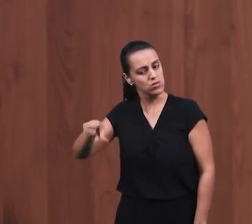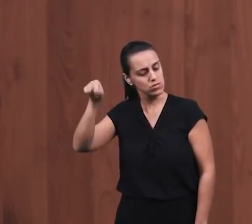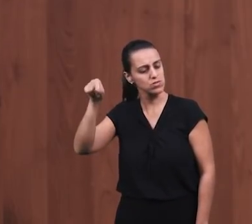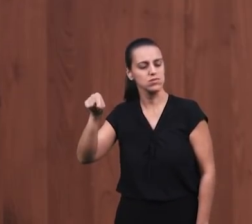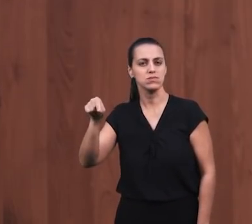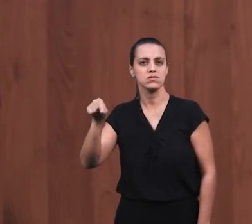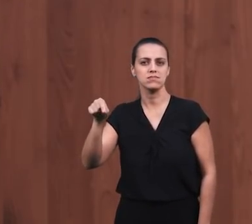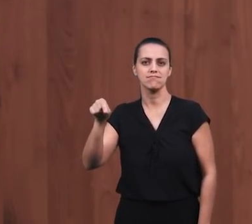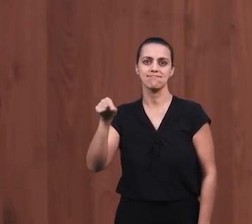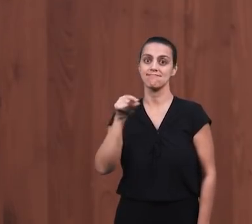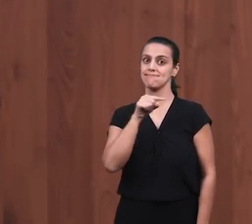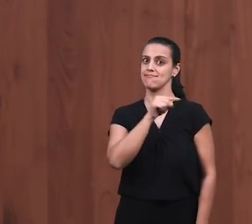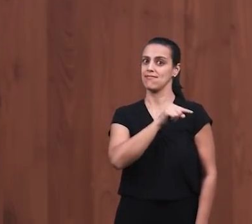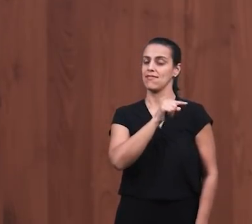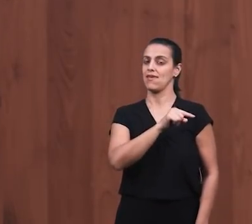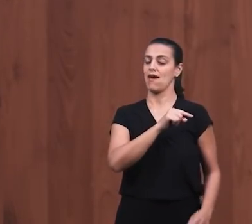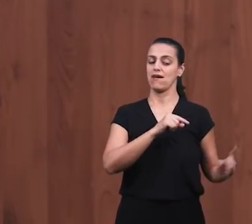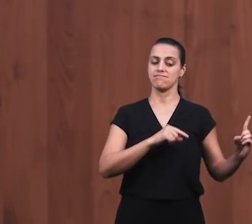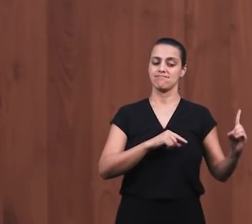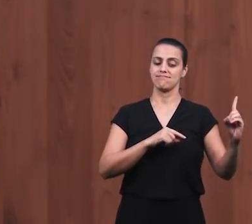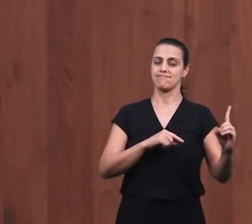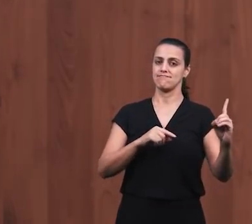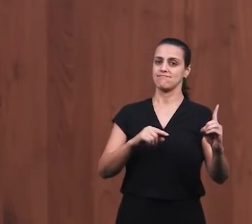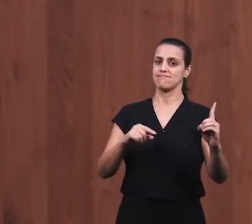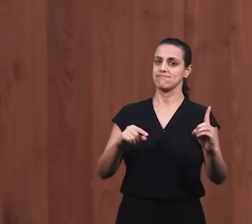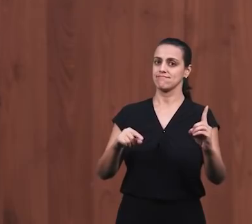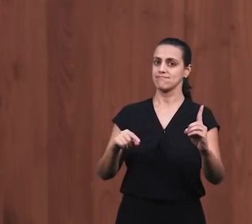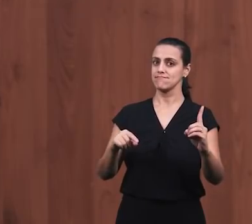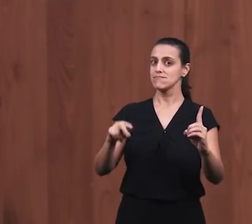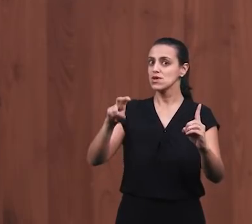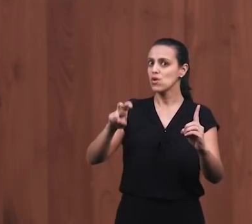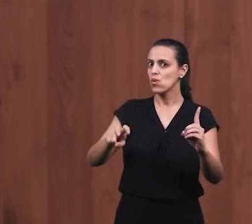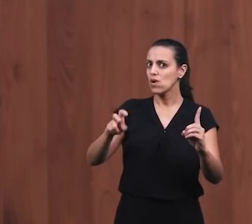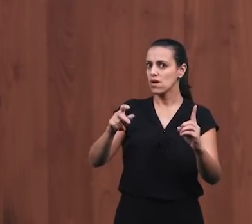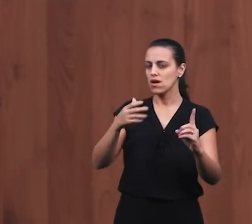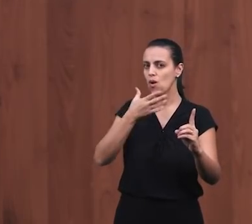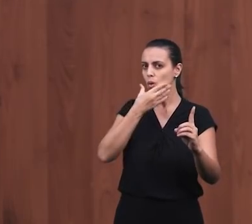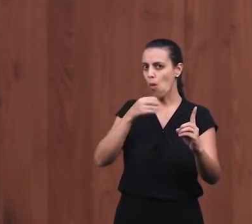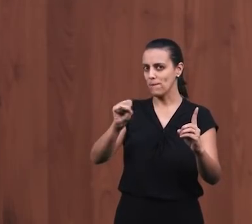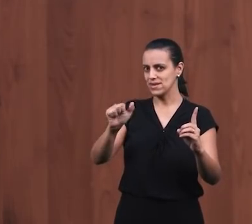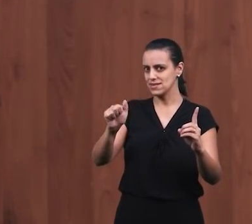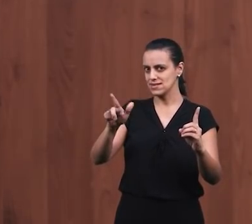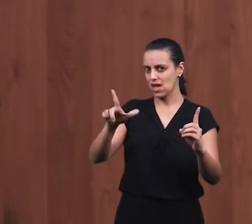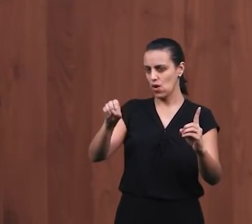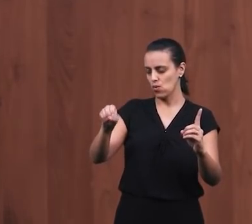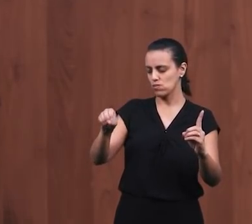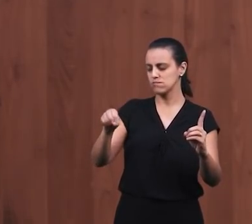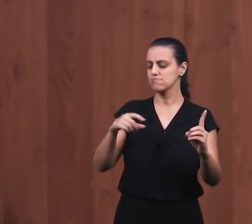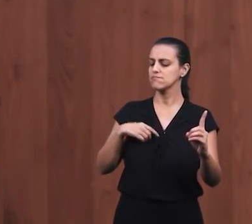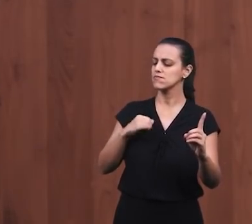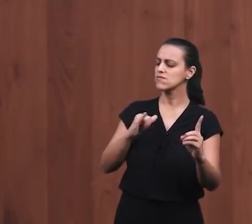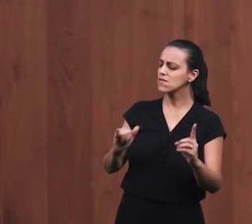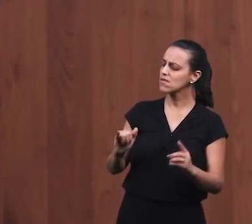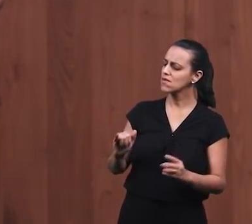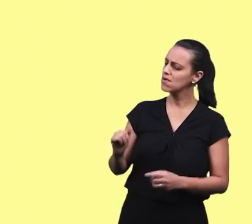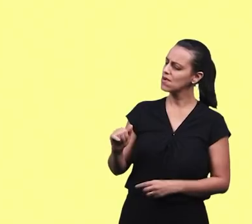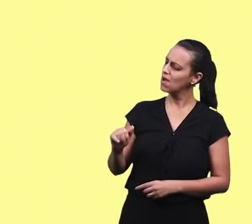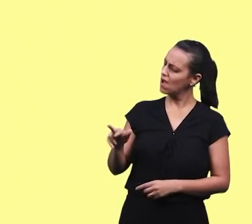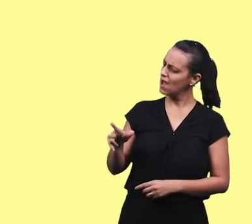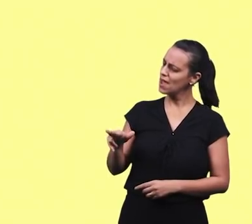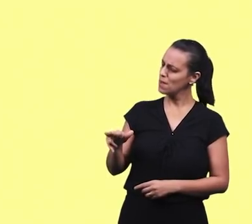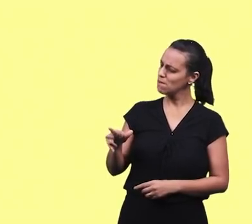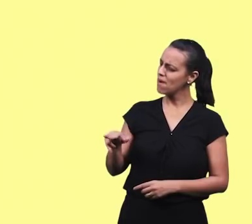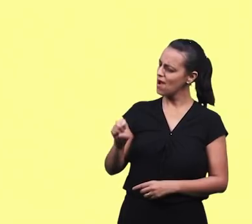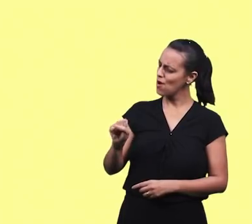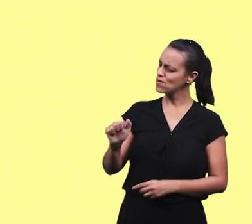escolhido. Ananias, chegando até onde Saulo estava, ele disse assim para Saulo: Irmão Saulo, o Senhor